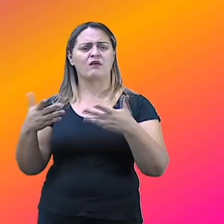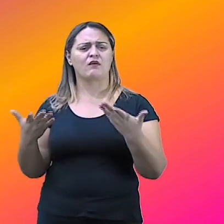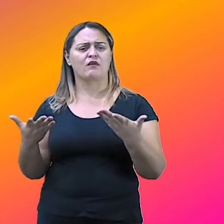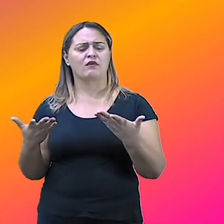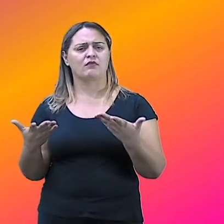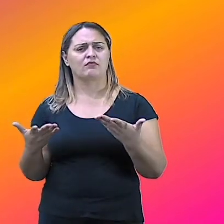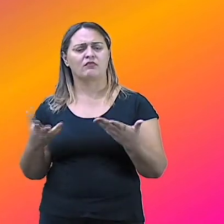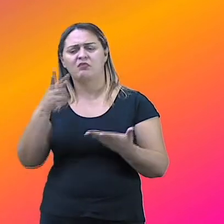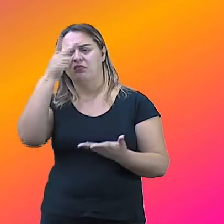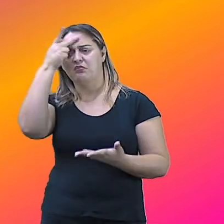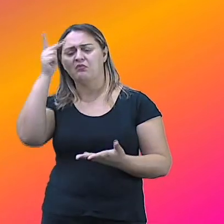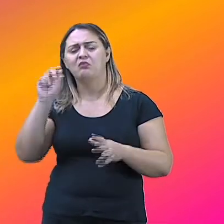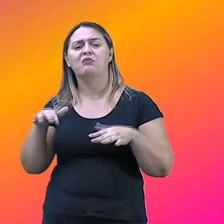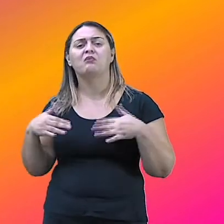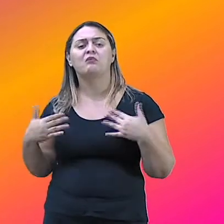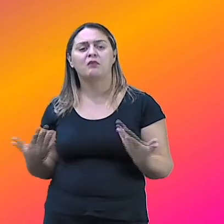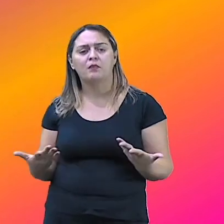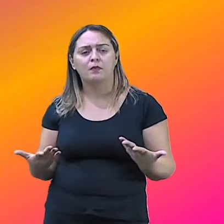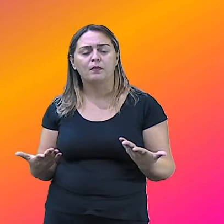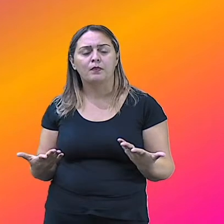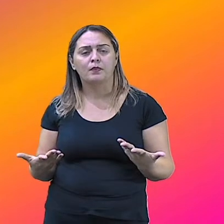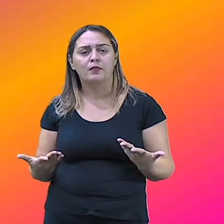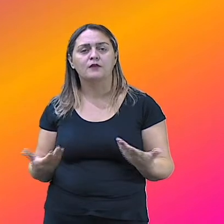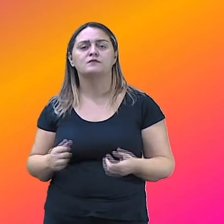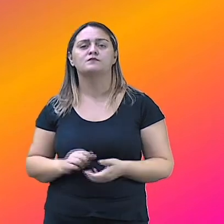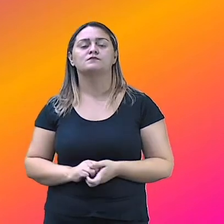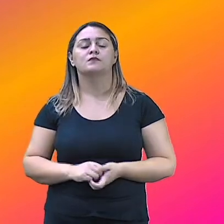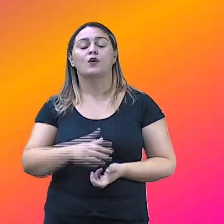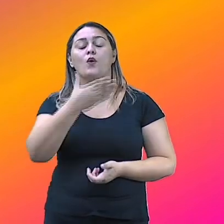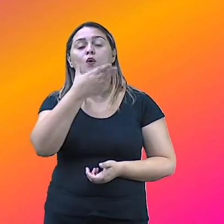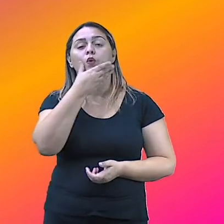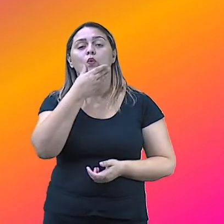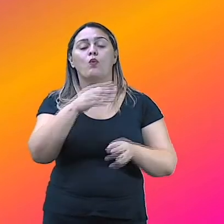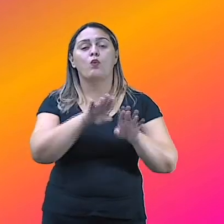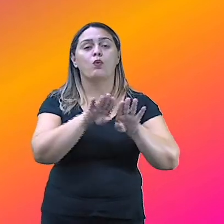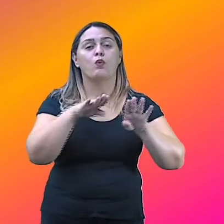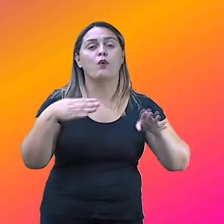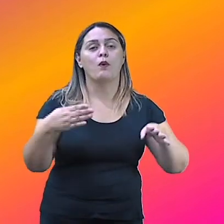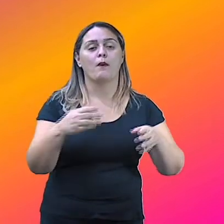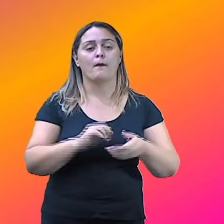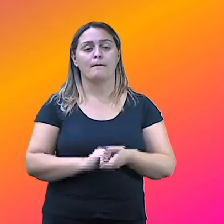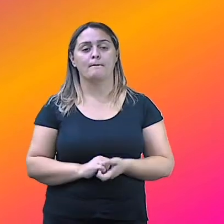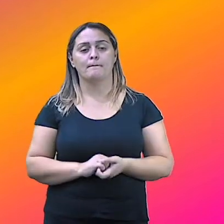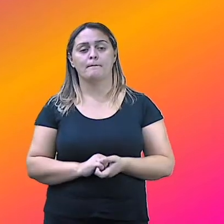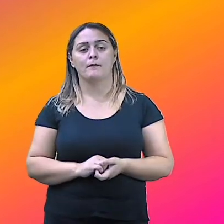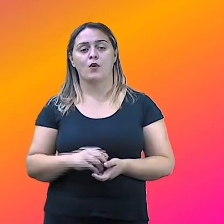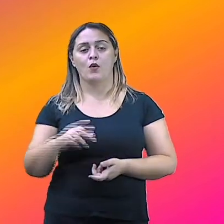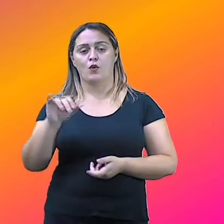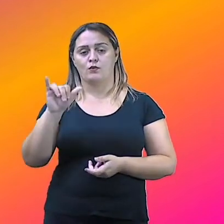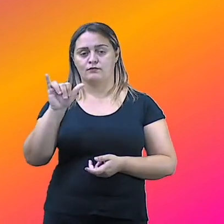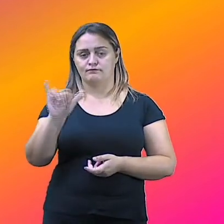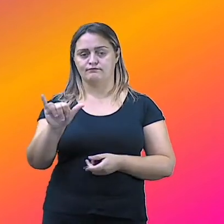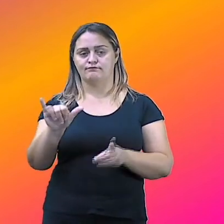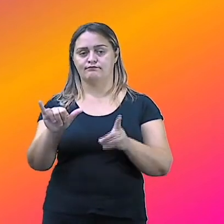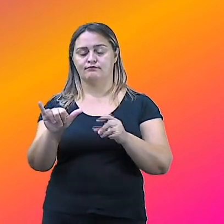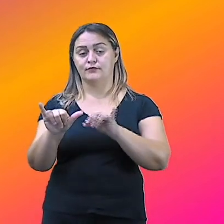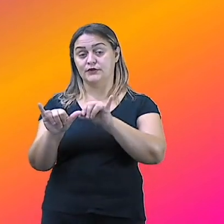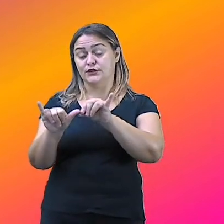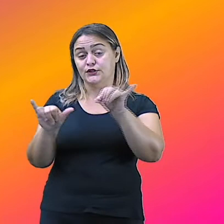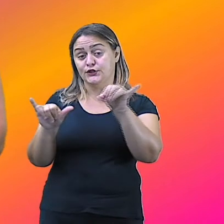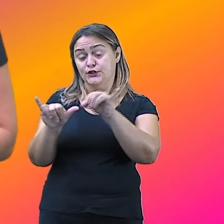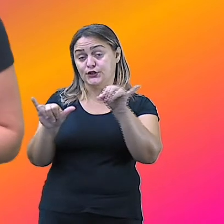o porteiro como objeto indireto. Informei o quê? A